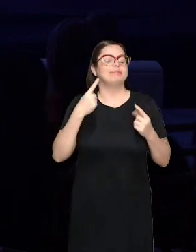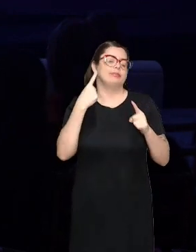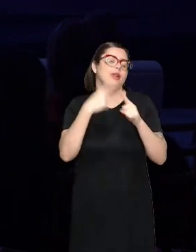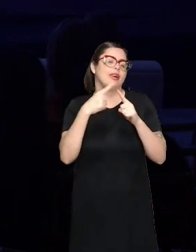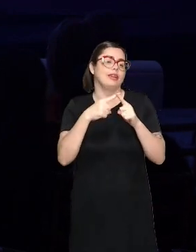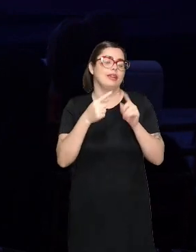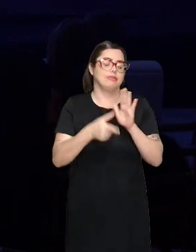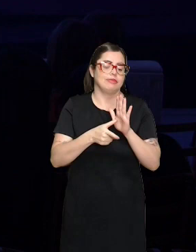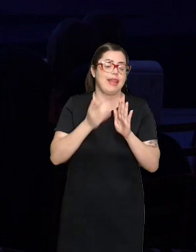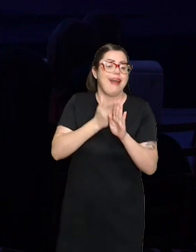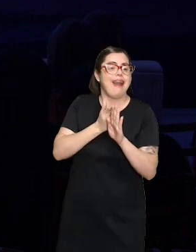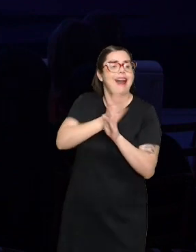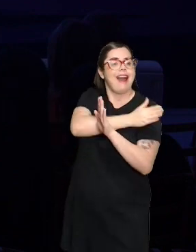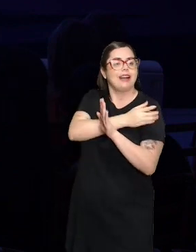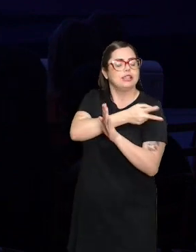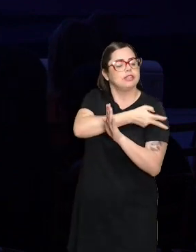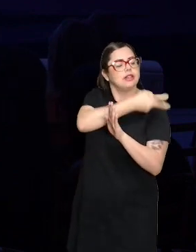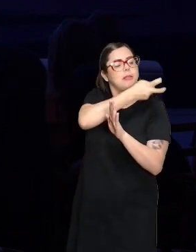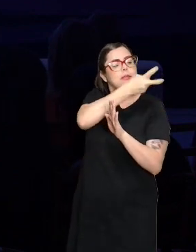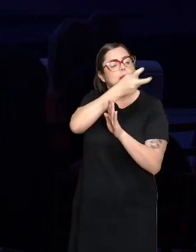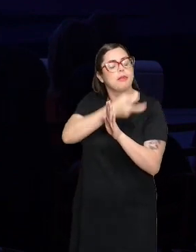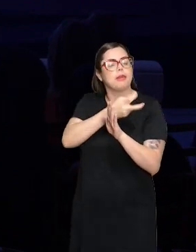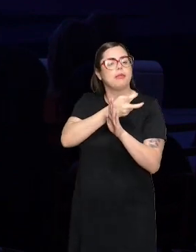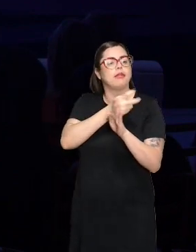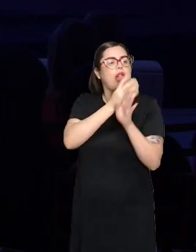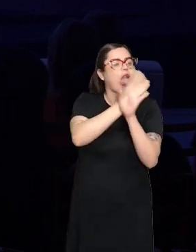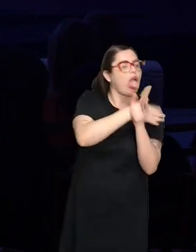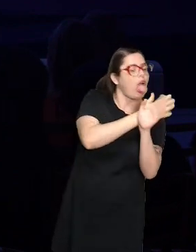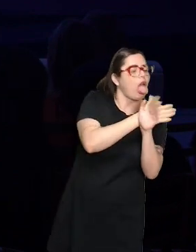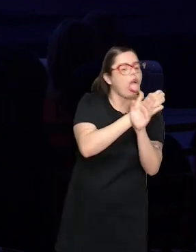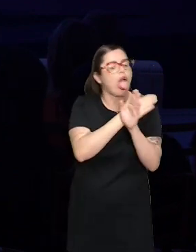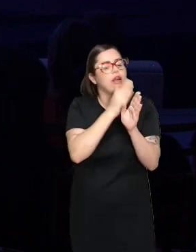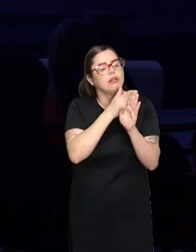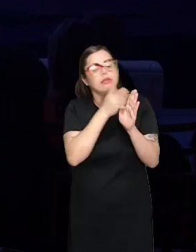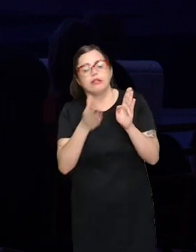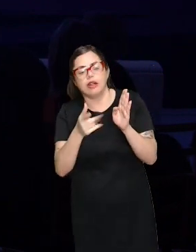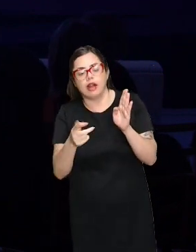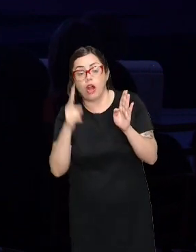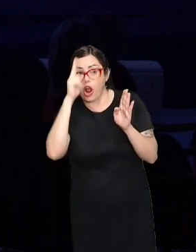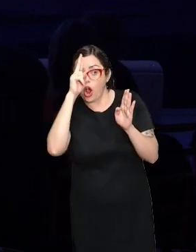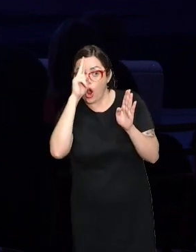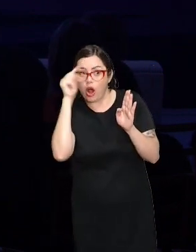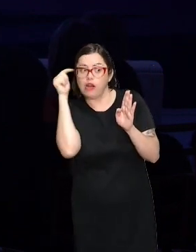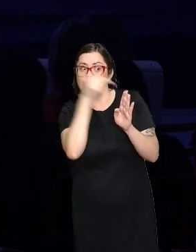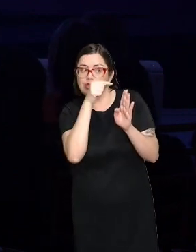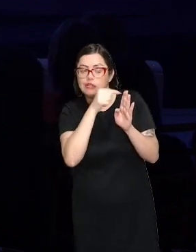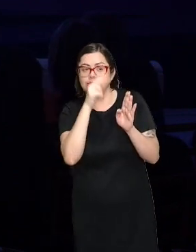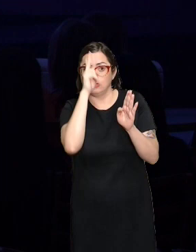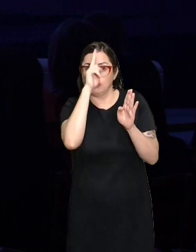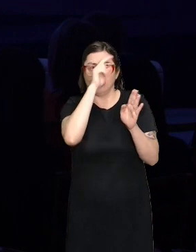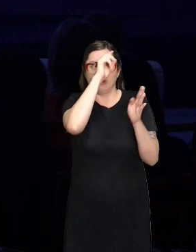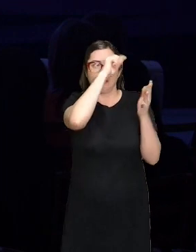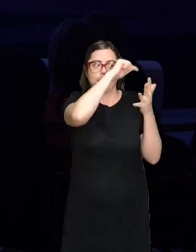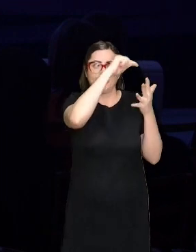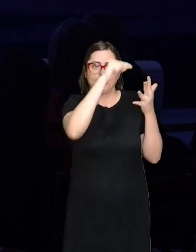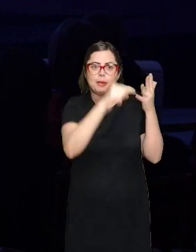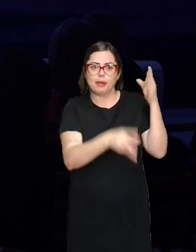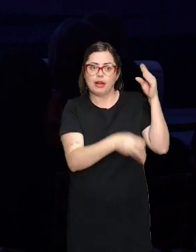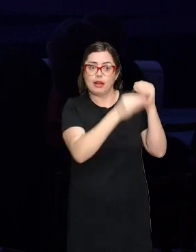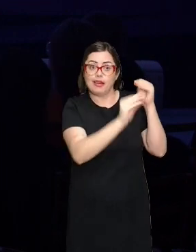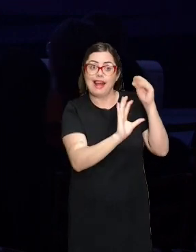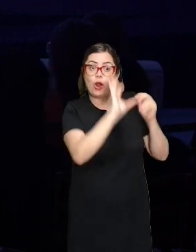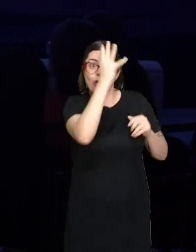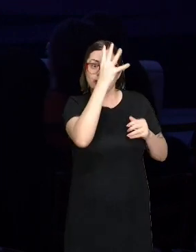faz. Porque você está ali se distraindo. Então, às vezes, é um lembrete. Então, a gente gosta muito de fazer esse convite para que